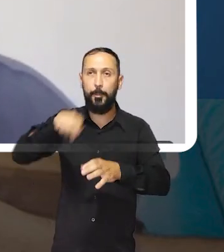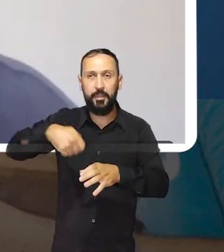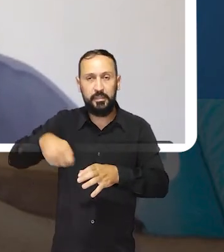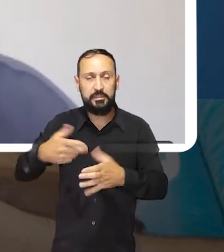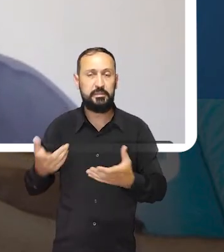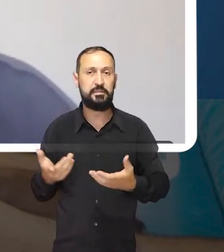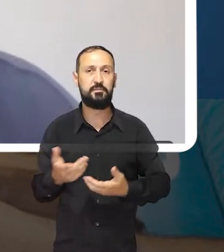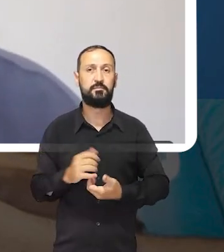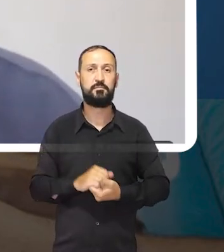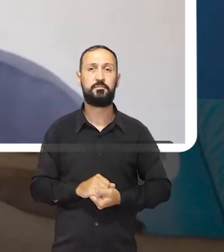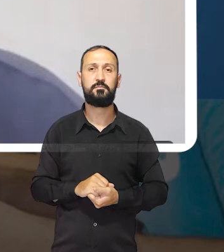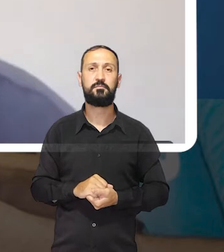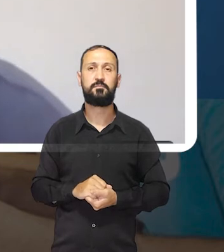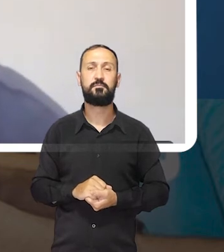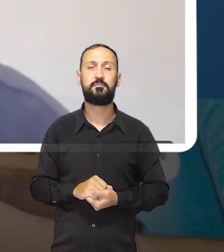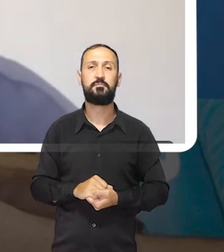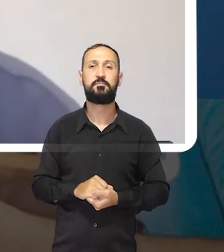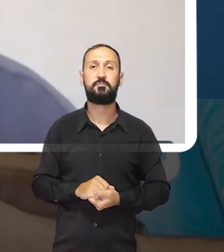lavar,